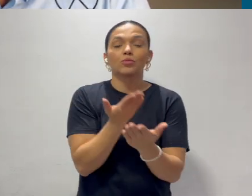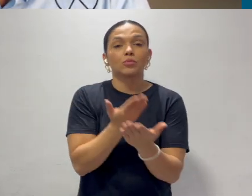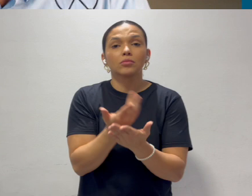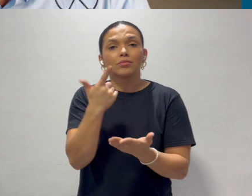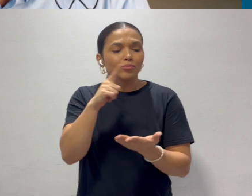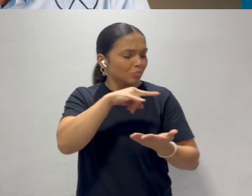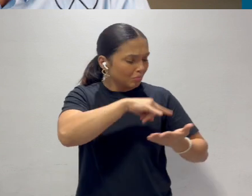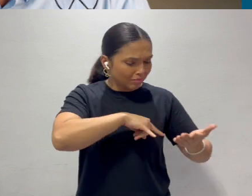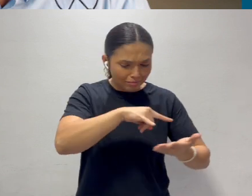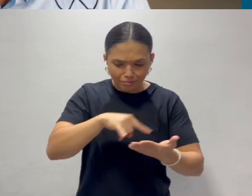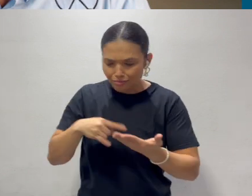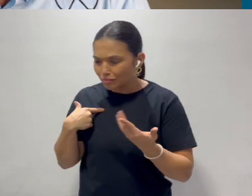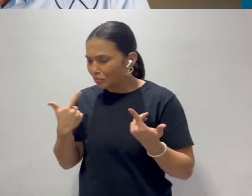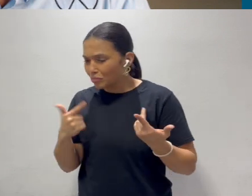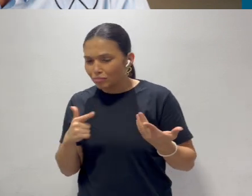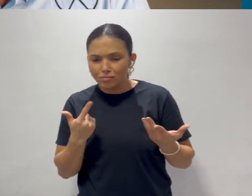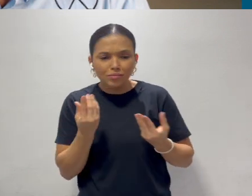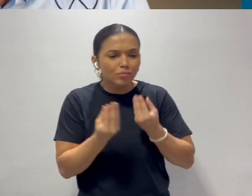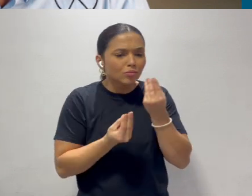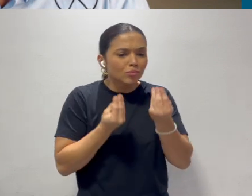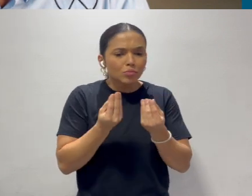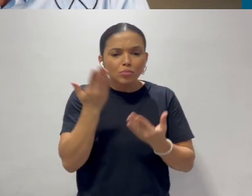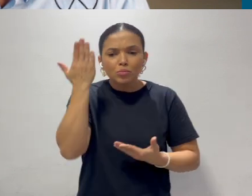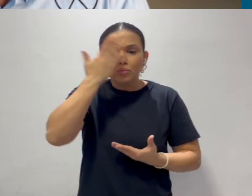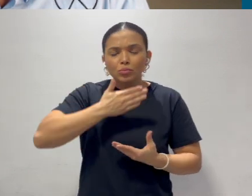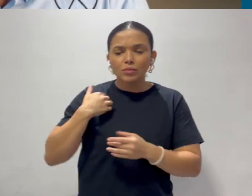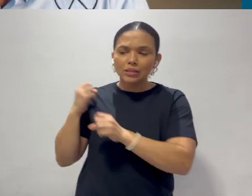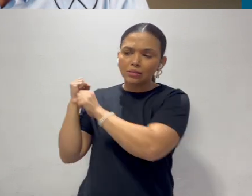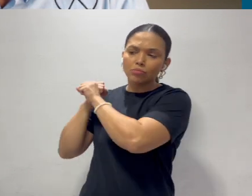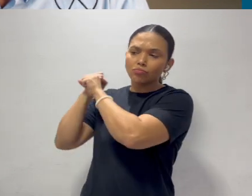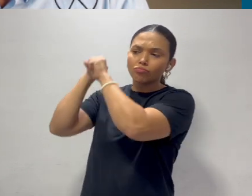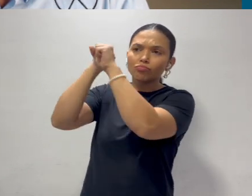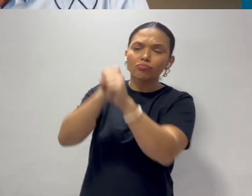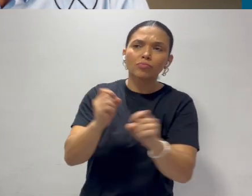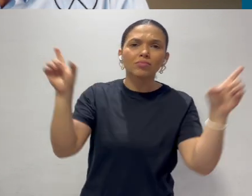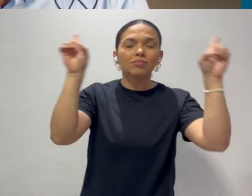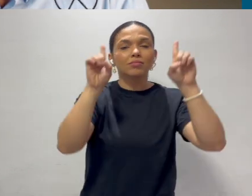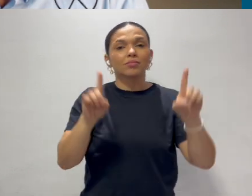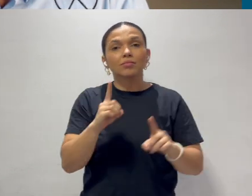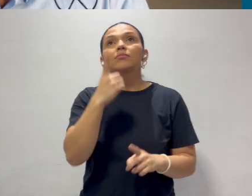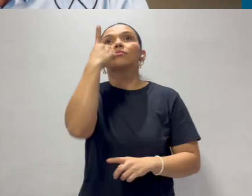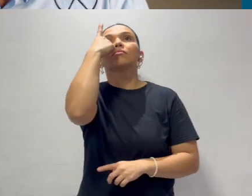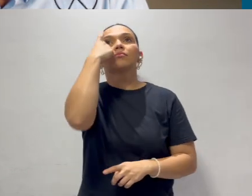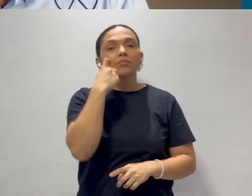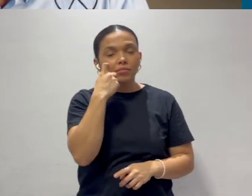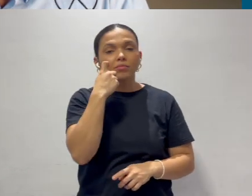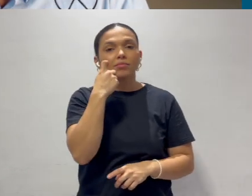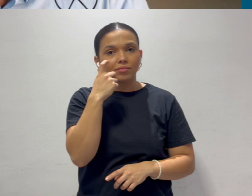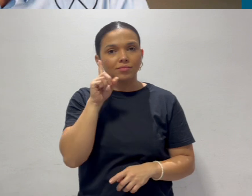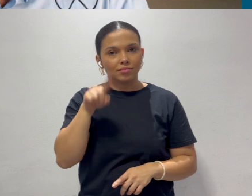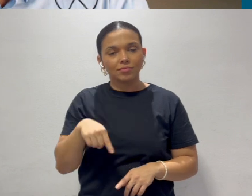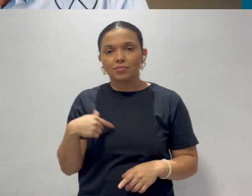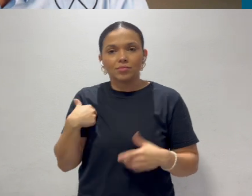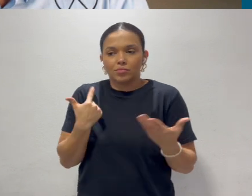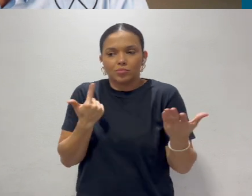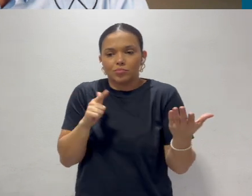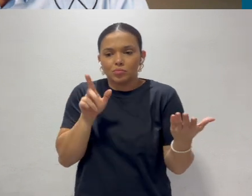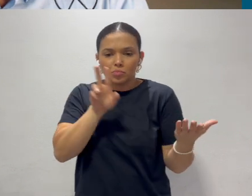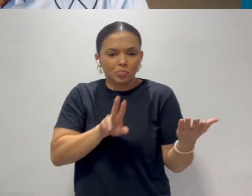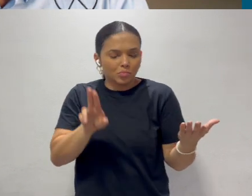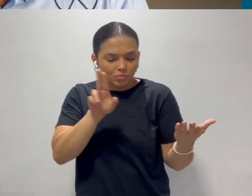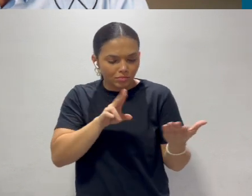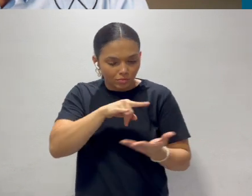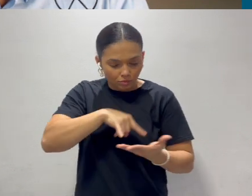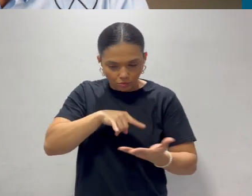Foi uma coisa tão simples, ela não tinha documentação nenhuma. E, olha, exatamente, foi na visão monocular dela, ela não tinha